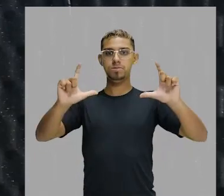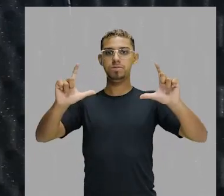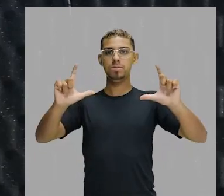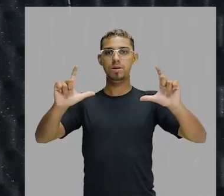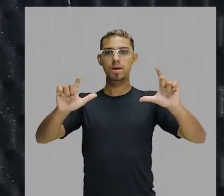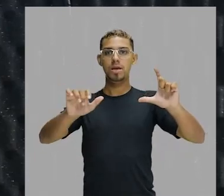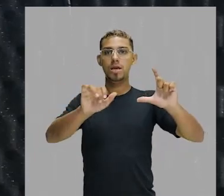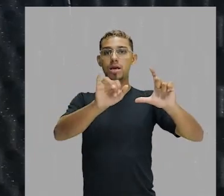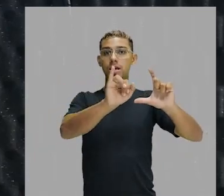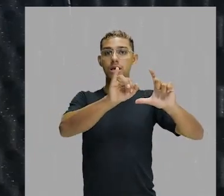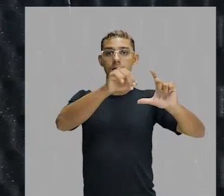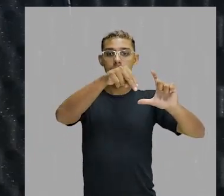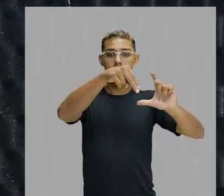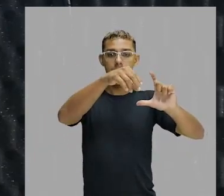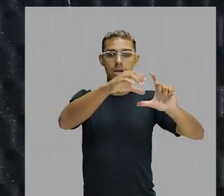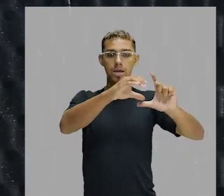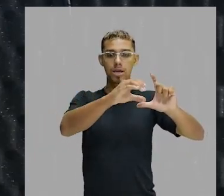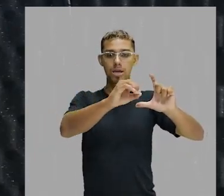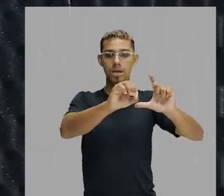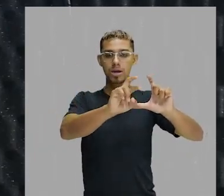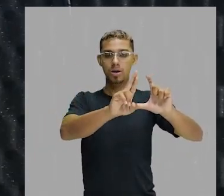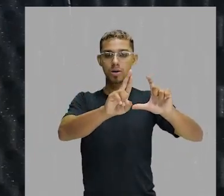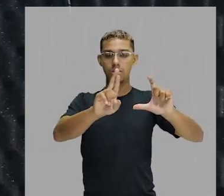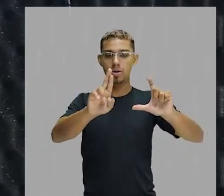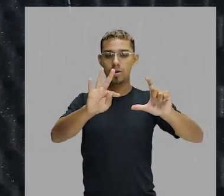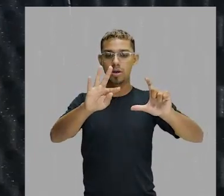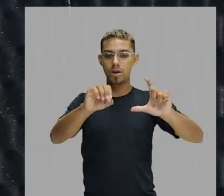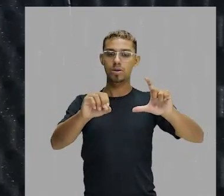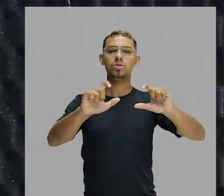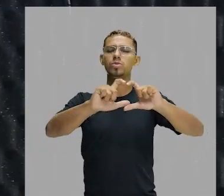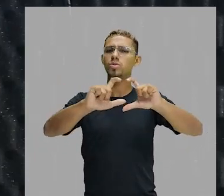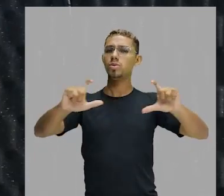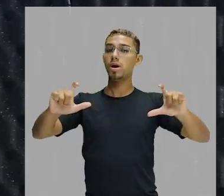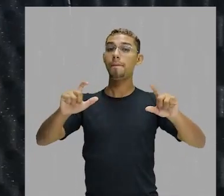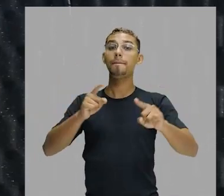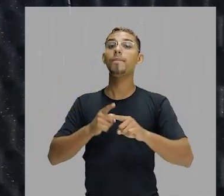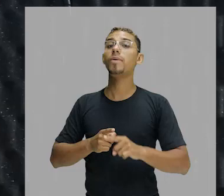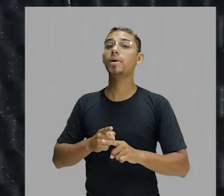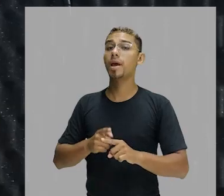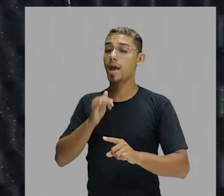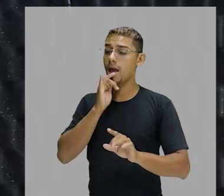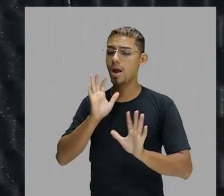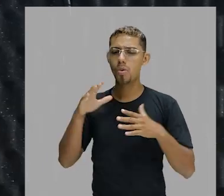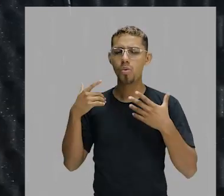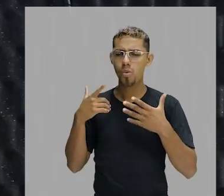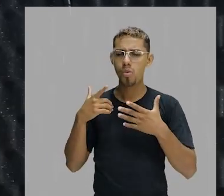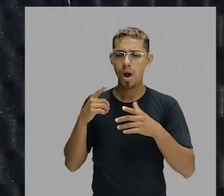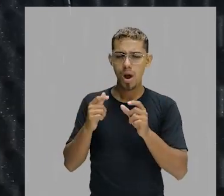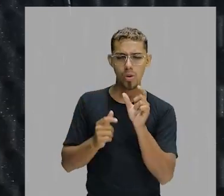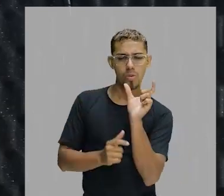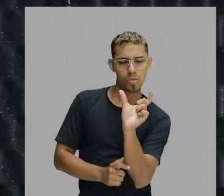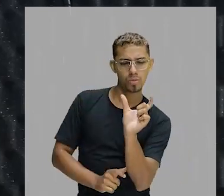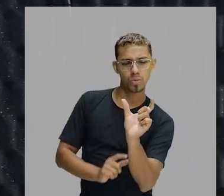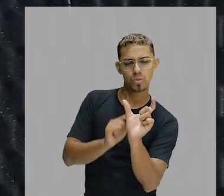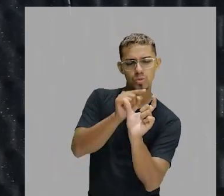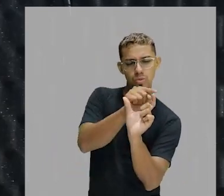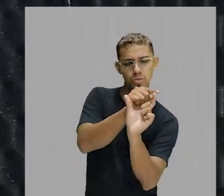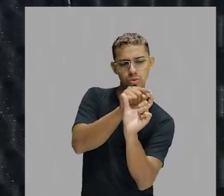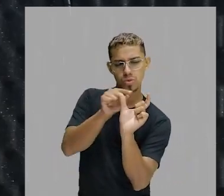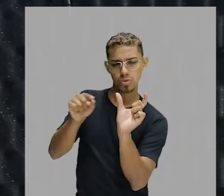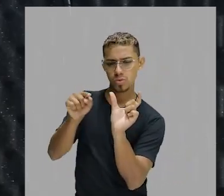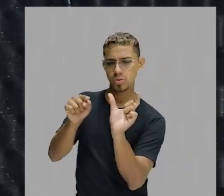em destaque, mas muitas provas não colocam este termo em destaque. Então, qual é a dica, Marcos? Tu já sabe, que eu já te falei, mas eu sempre